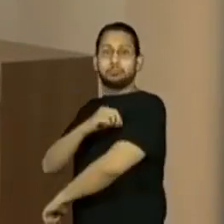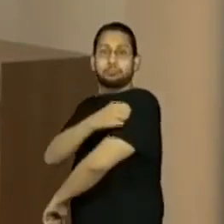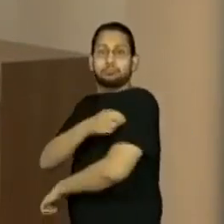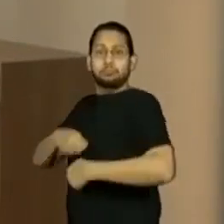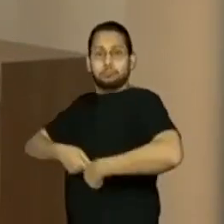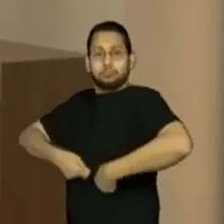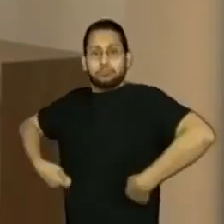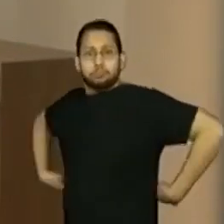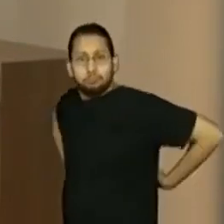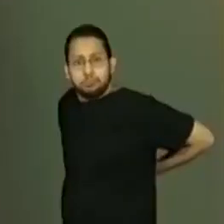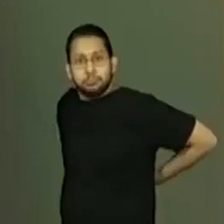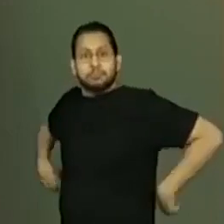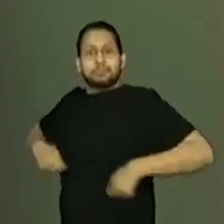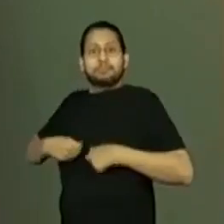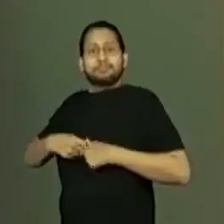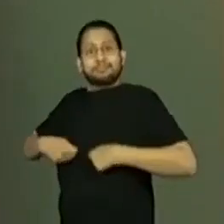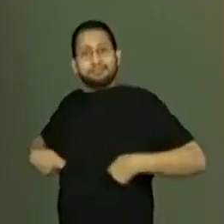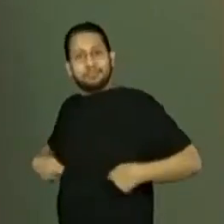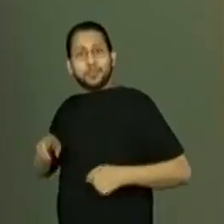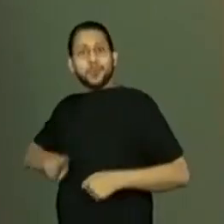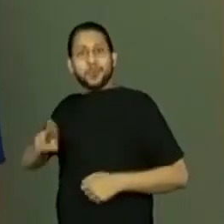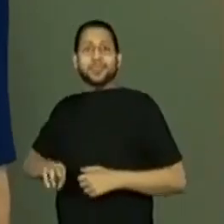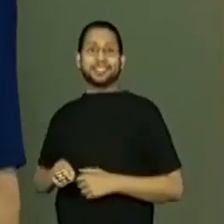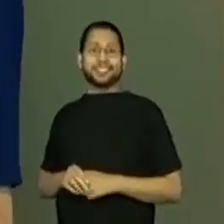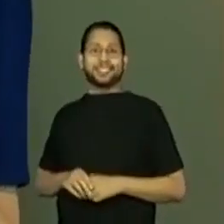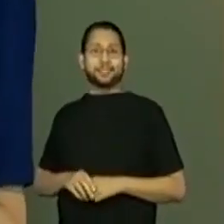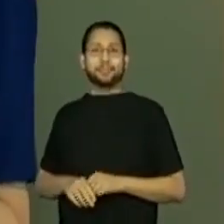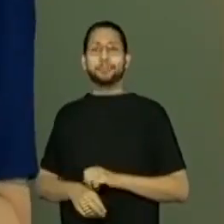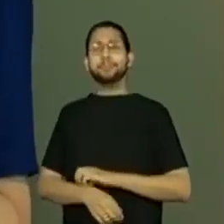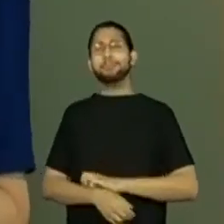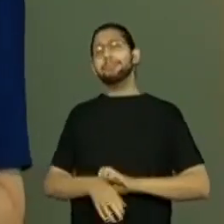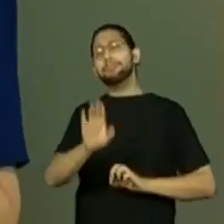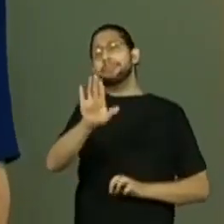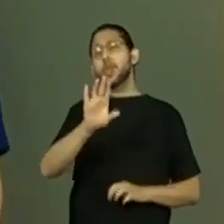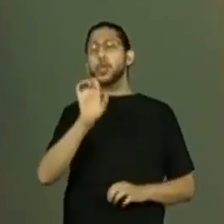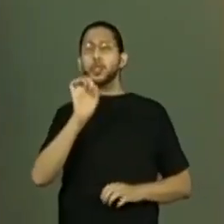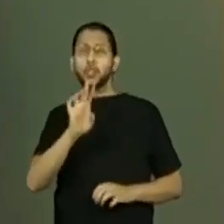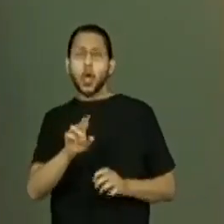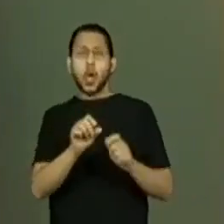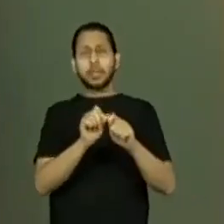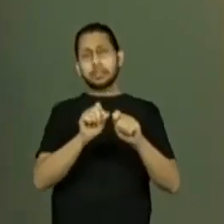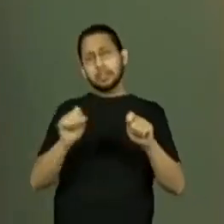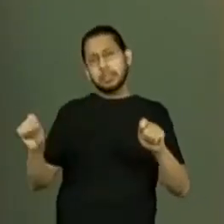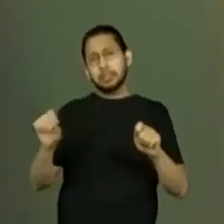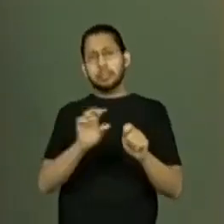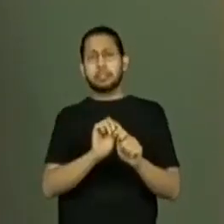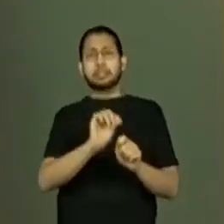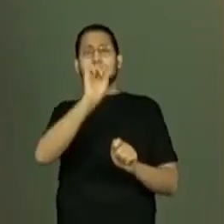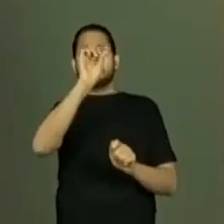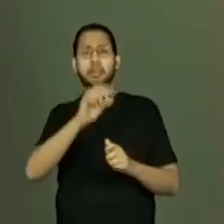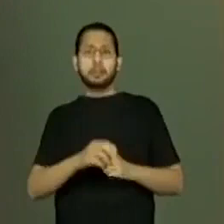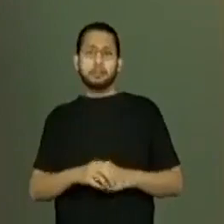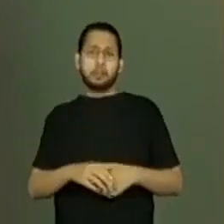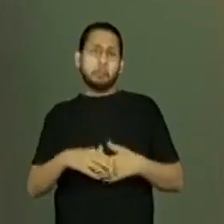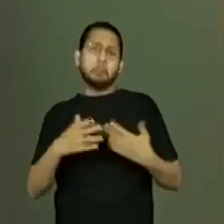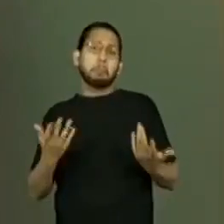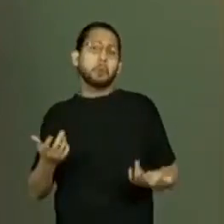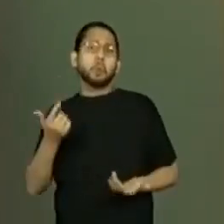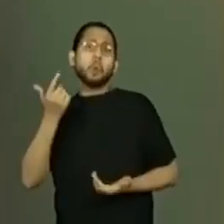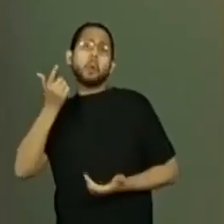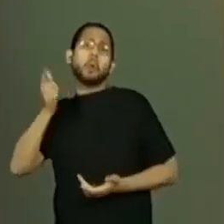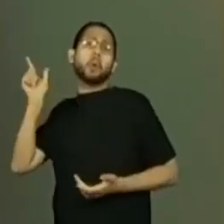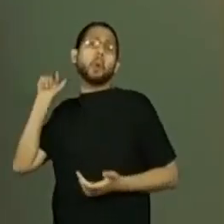outros instrumentos? Será que só o que mede tamanho? Não tem outros instrumentos que meçam